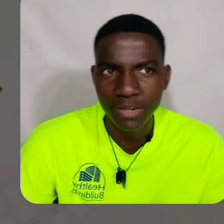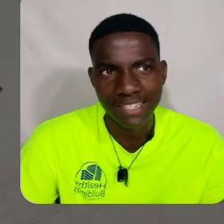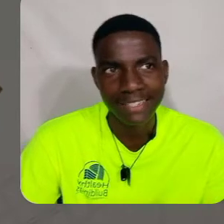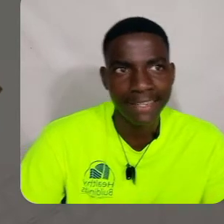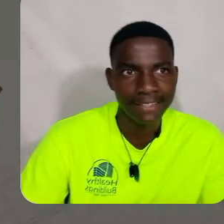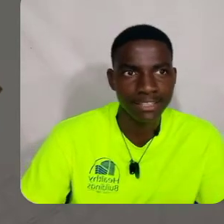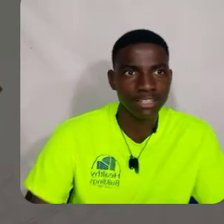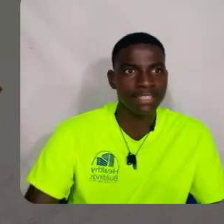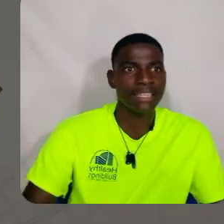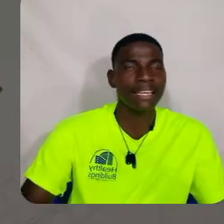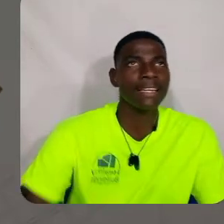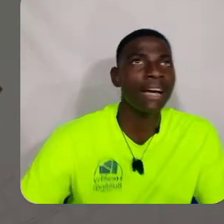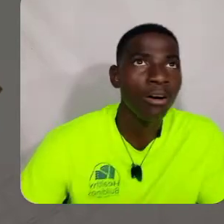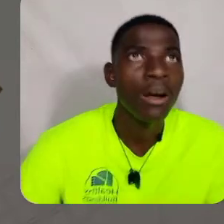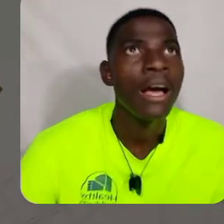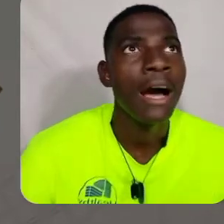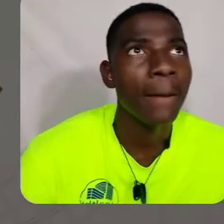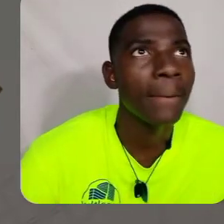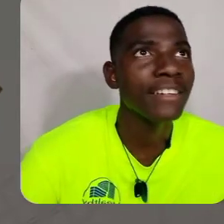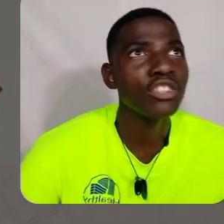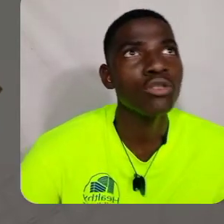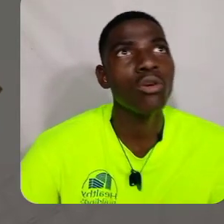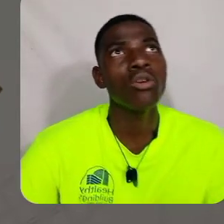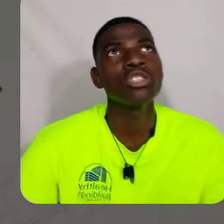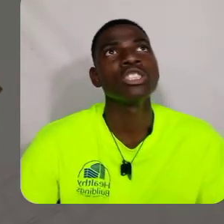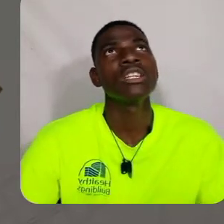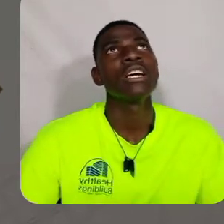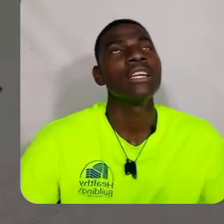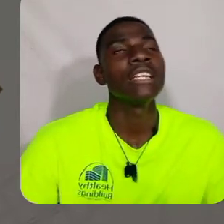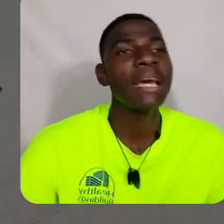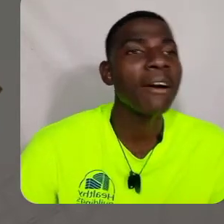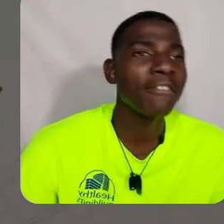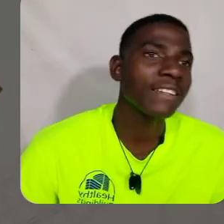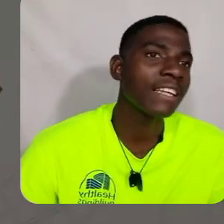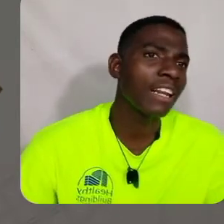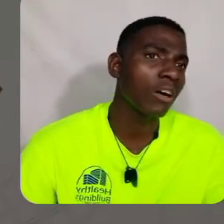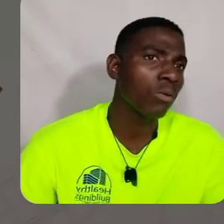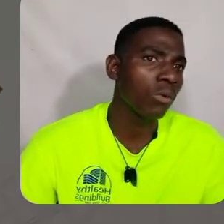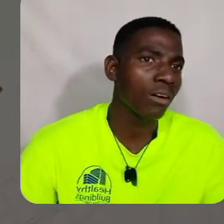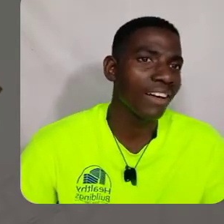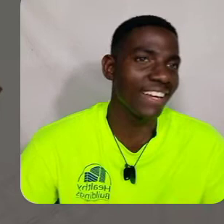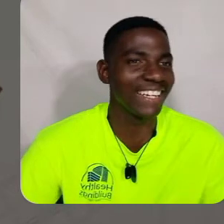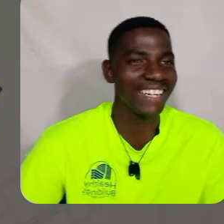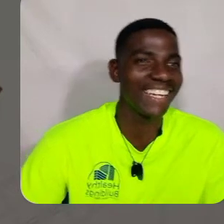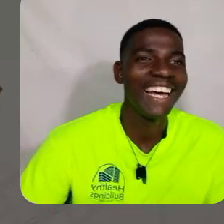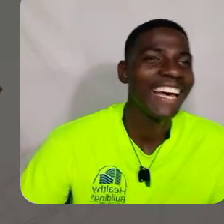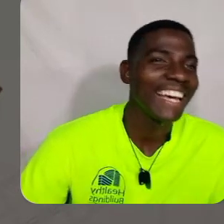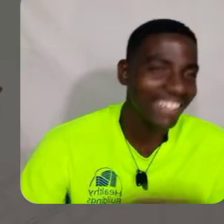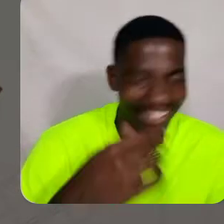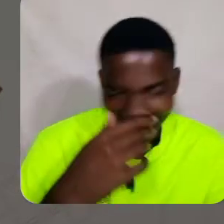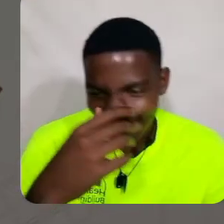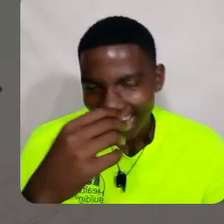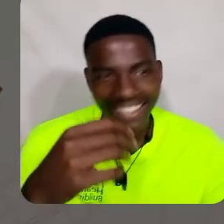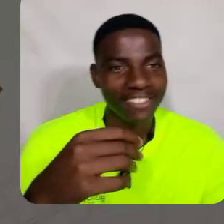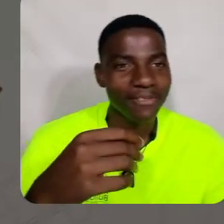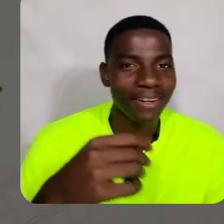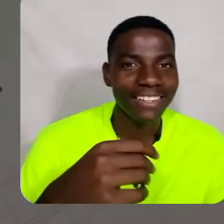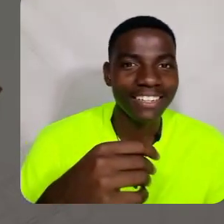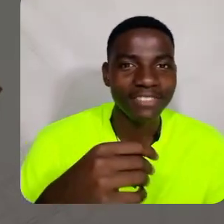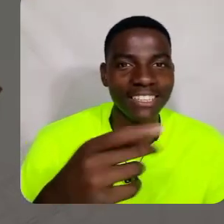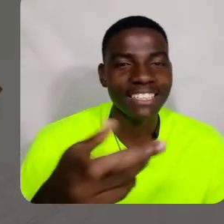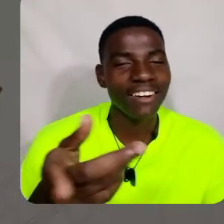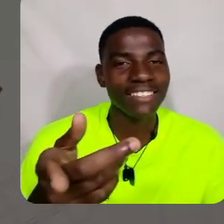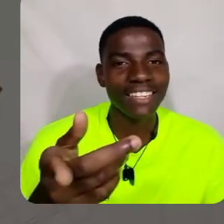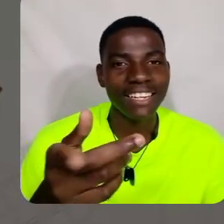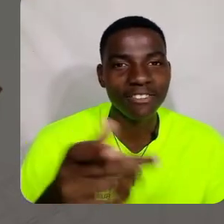próprios presidentes dizer que não, a partir de hoje, ninguém mais vai ser na rua. É super